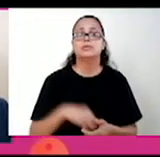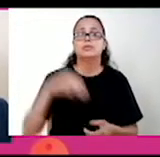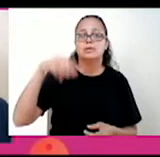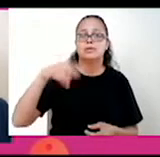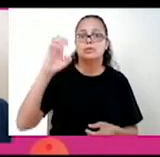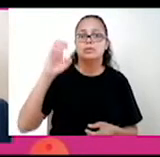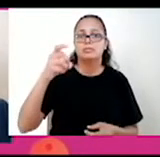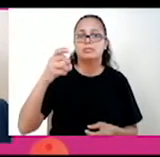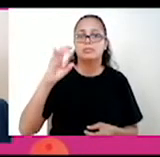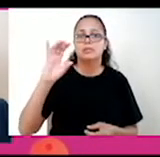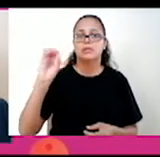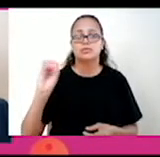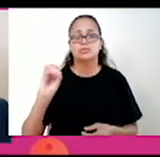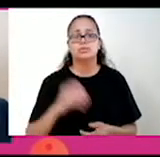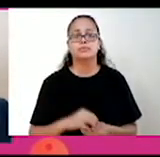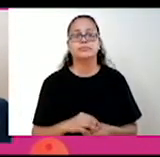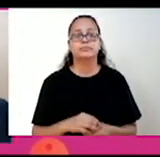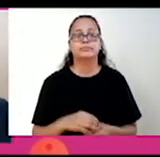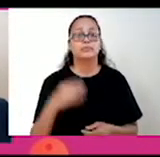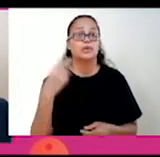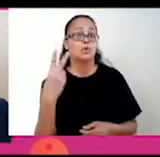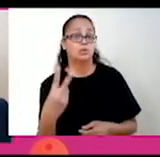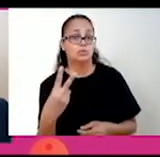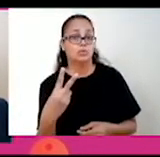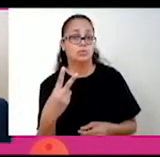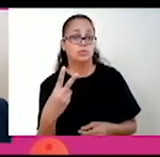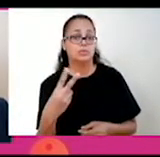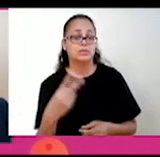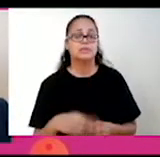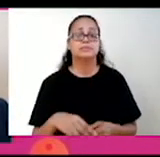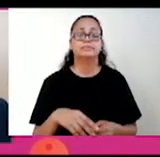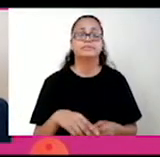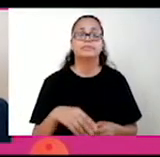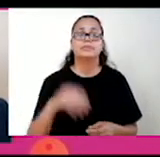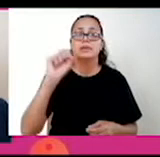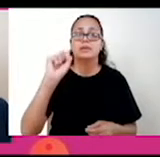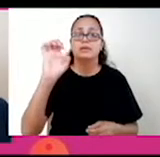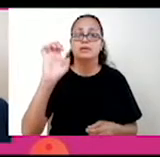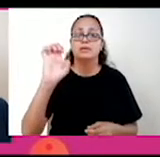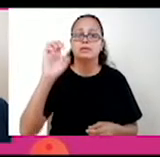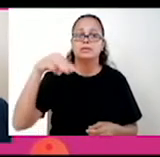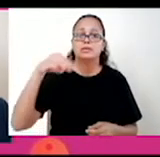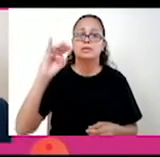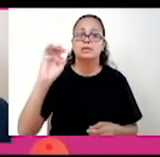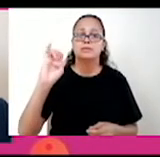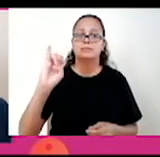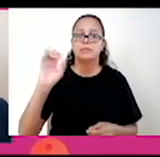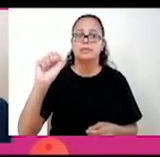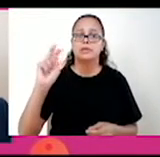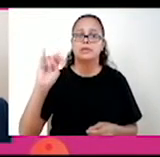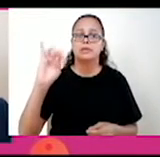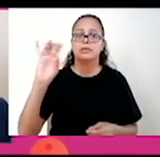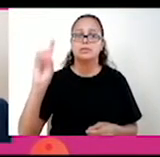gente vai ver esses climogramas, tá? Detalhadamente. 2. Clima semiárido, né? Essa cor aqui um pouco mais laranja,